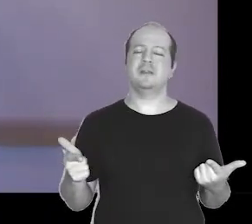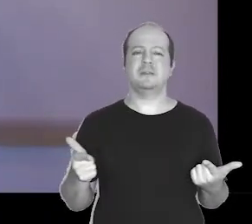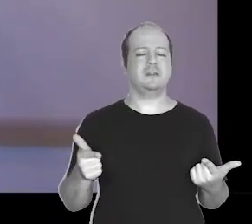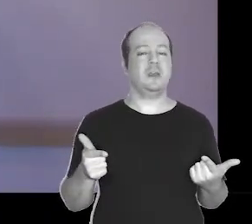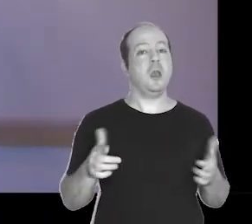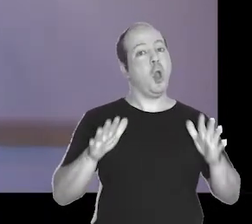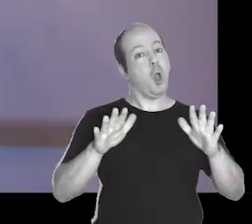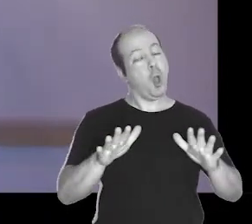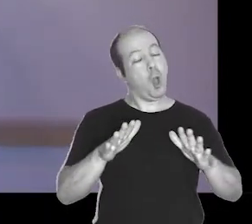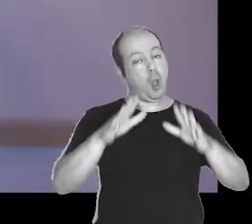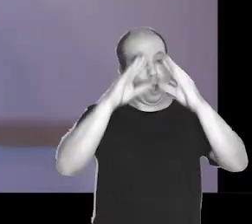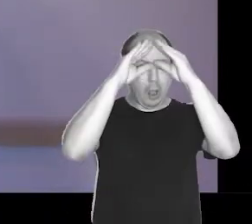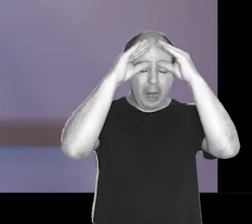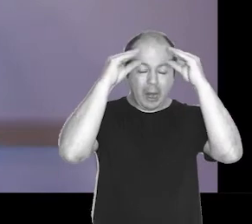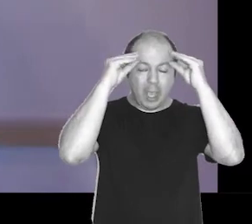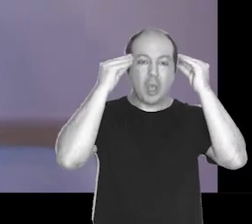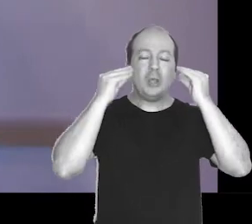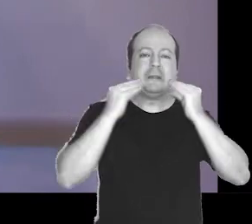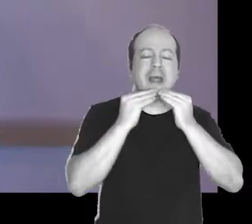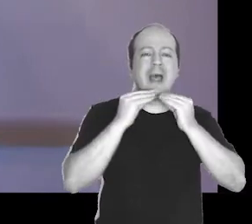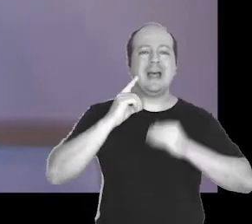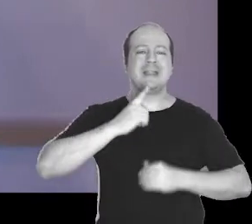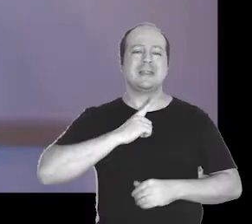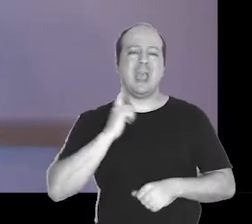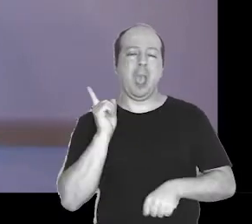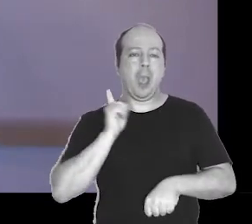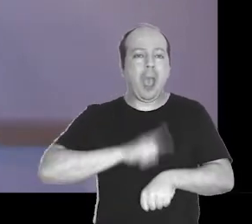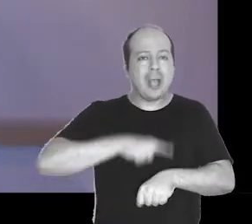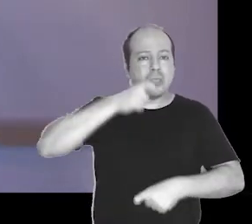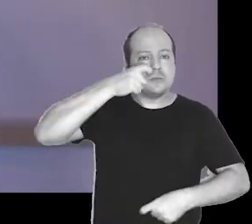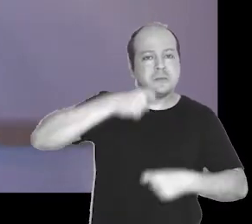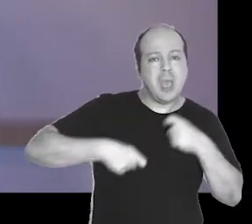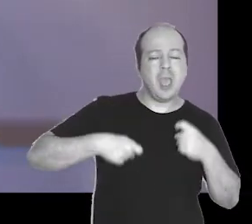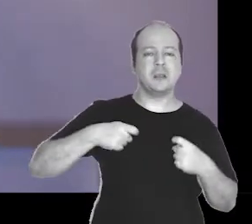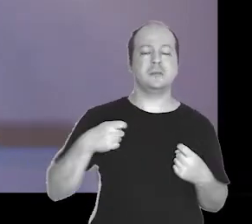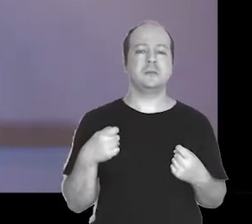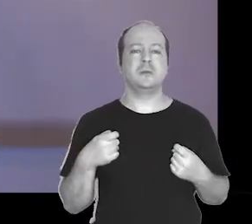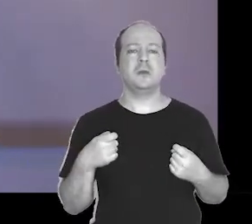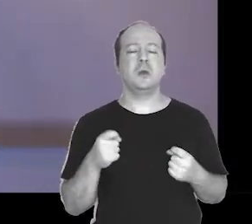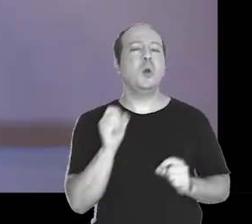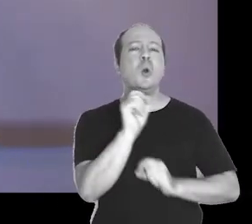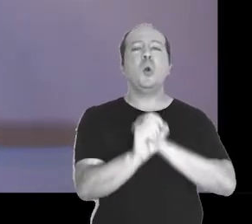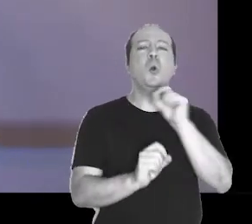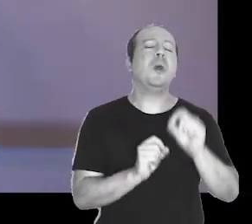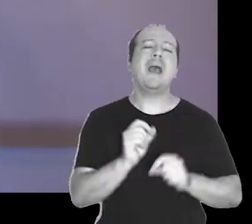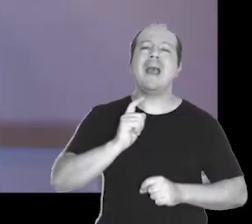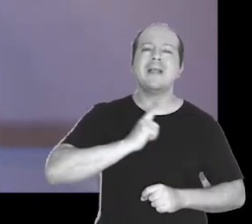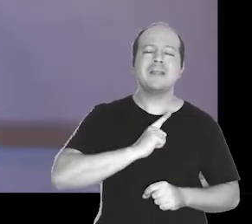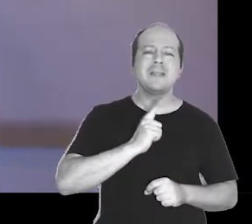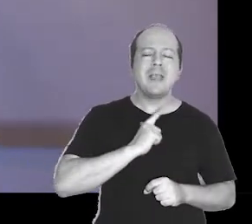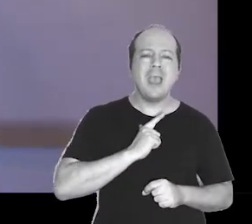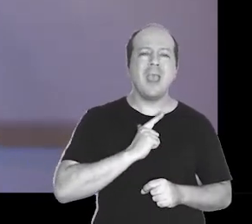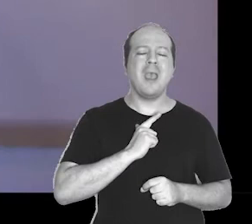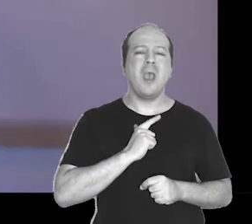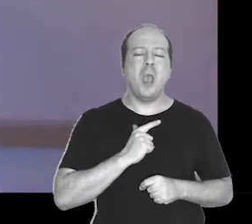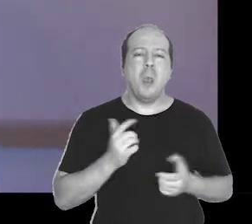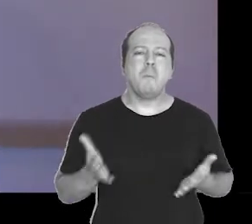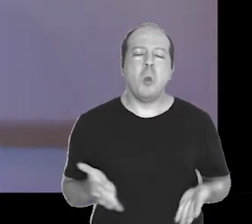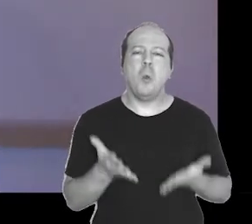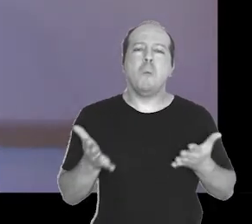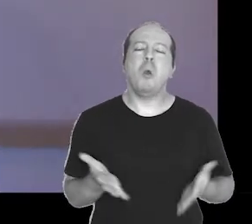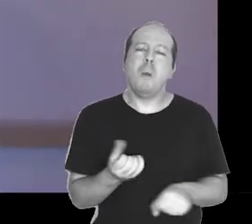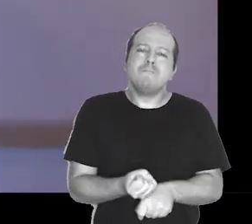Ora, Leonardo, o ato da procriação é, sobretudo, um instinto de pulsão